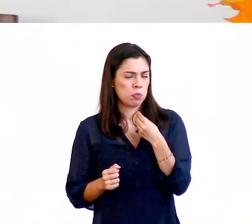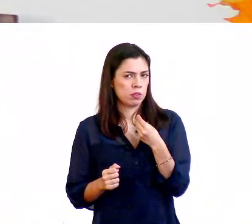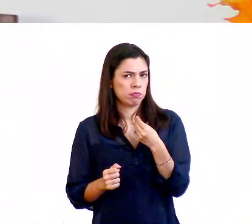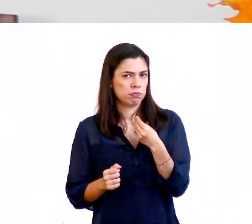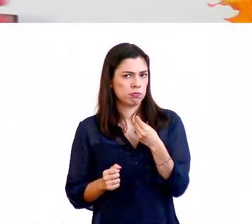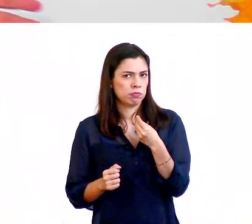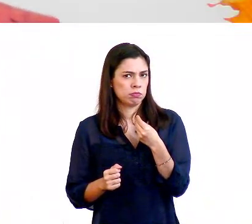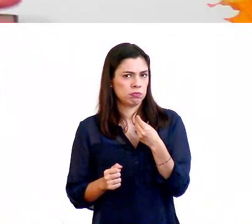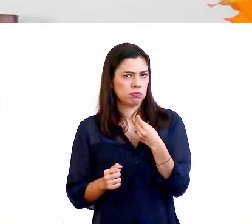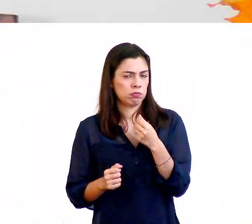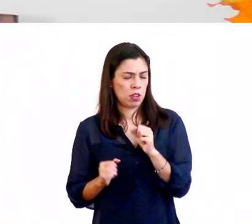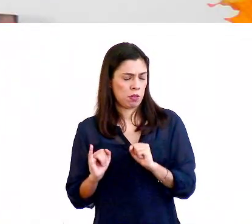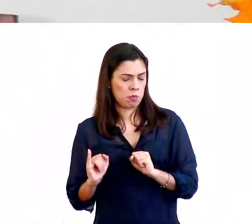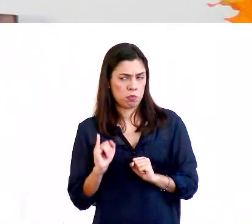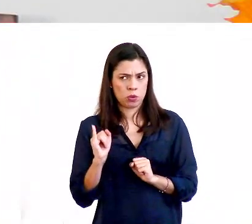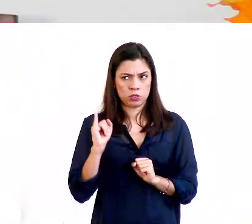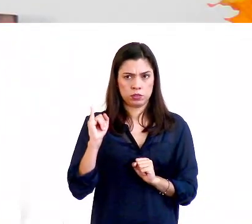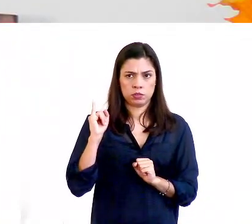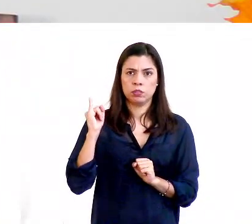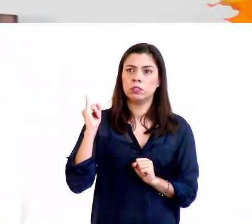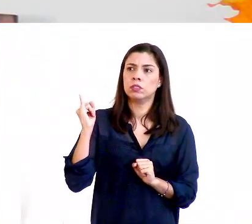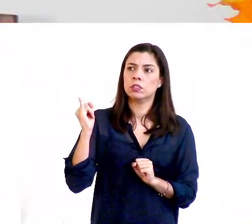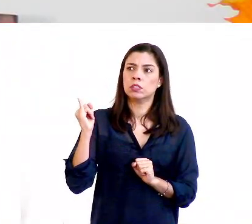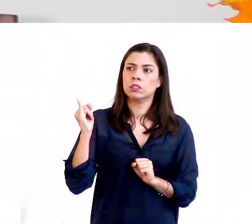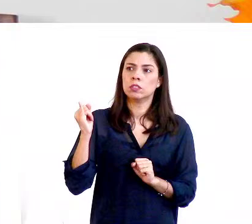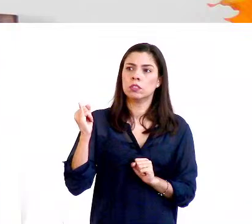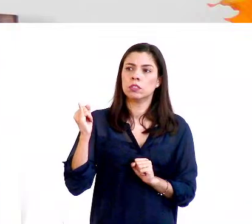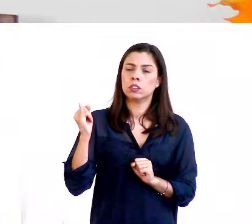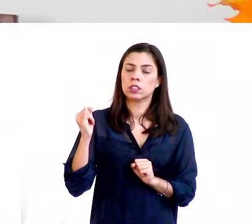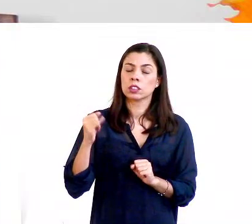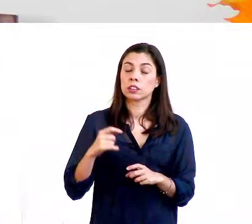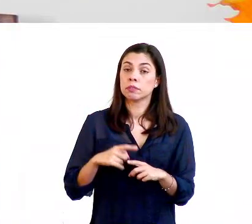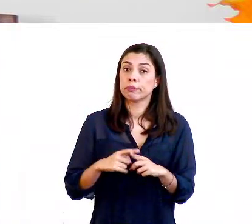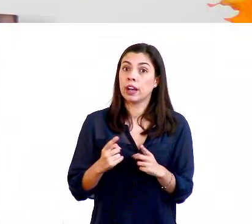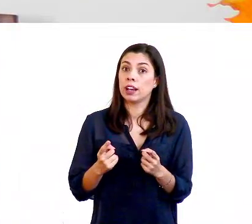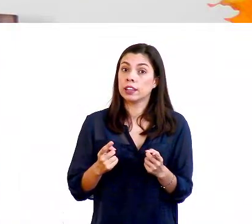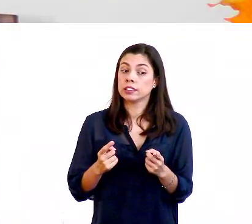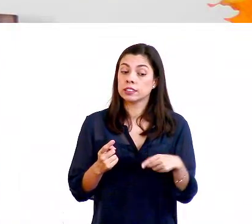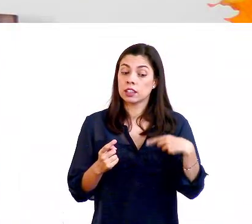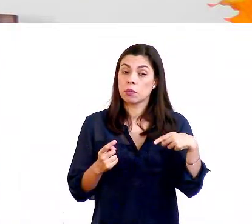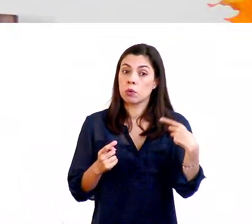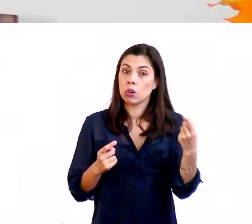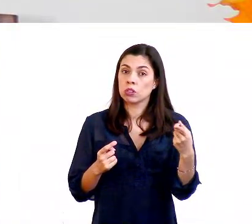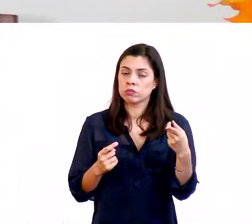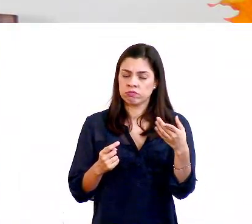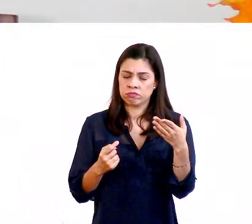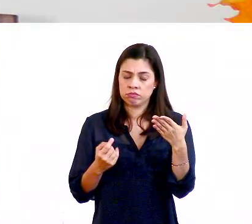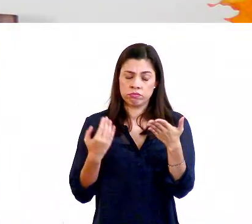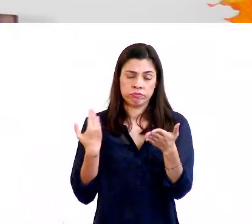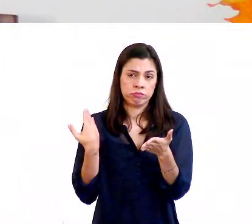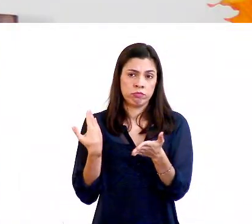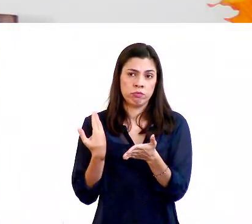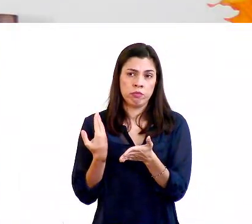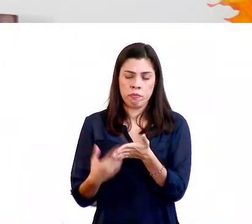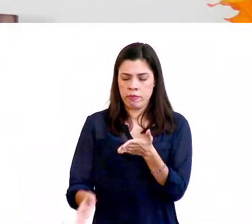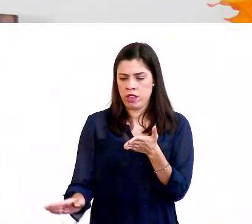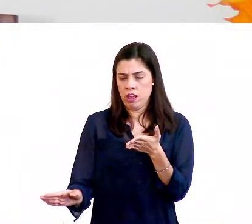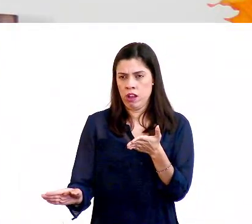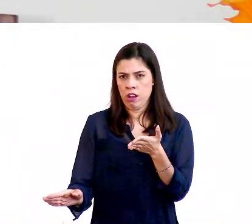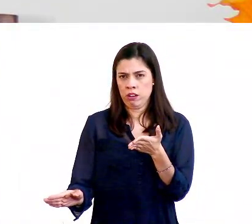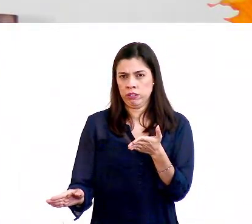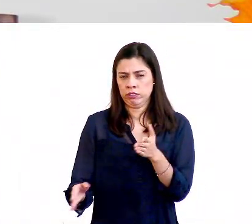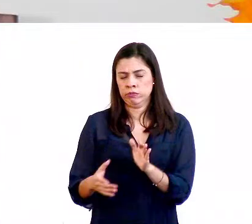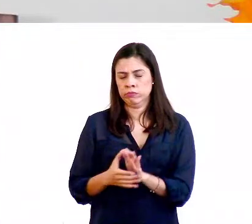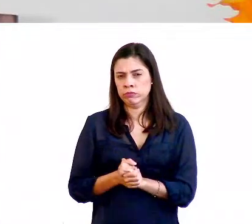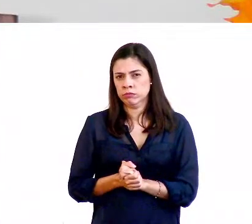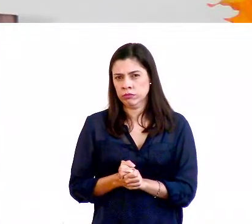mas no final se tornou um apóstata. Paulo tinha companheiros que